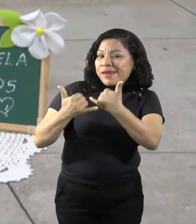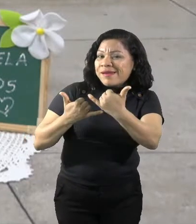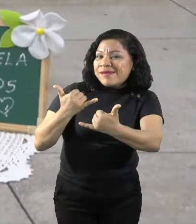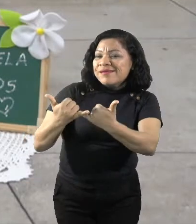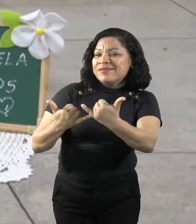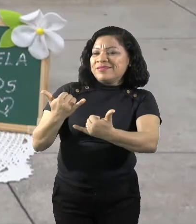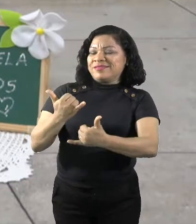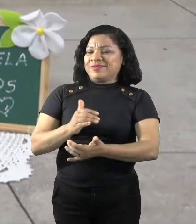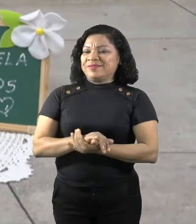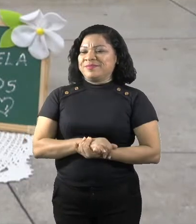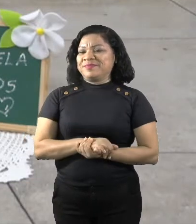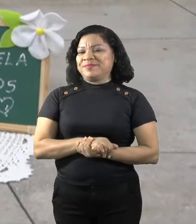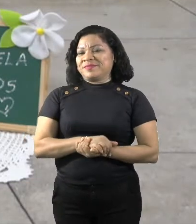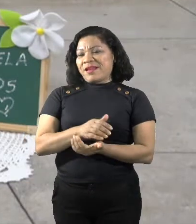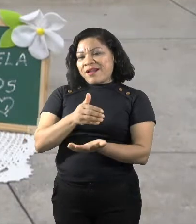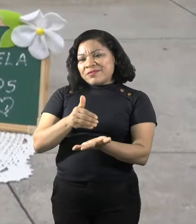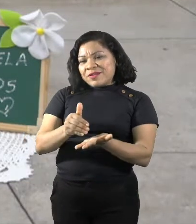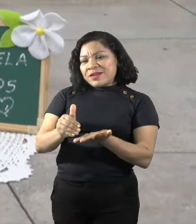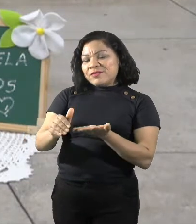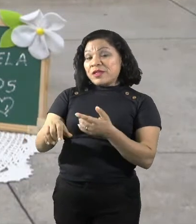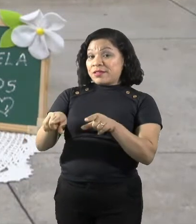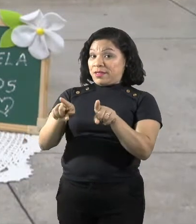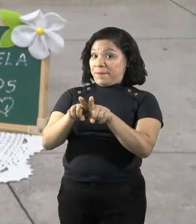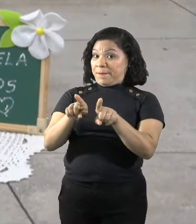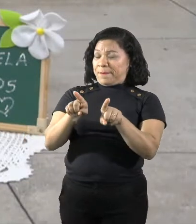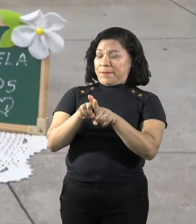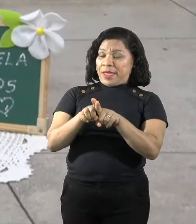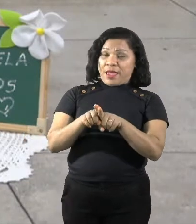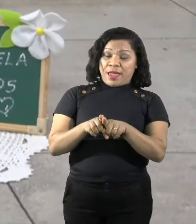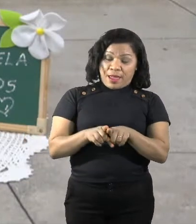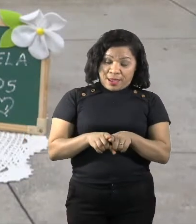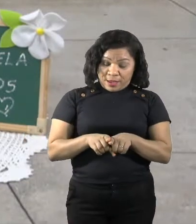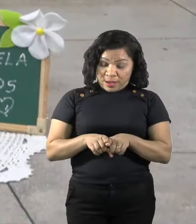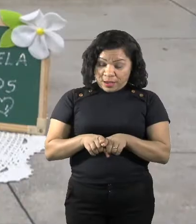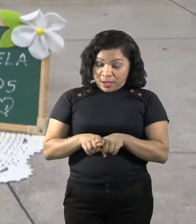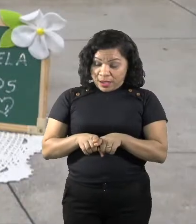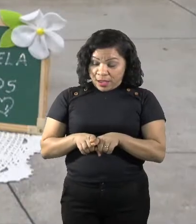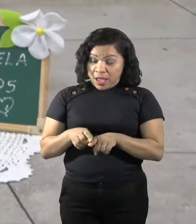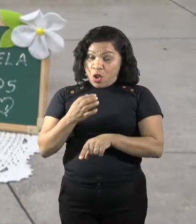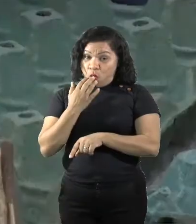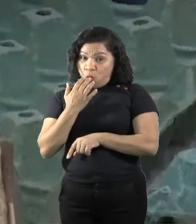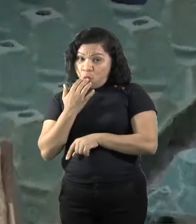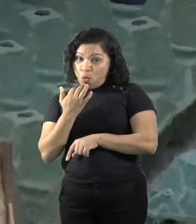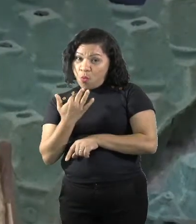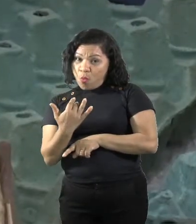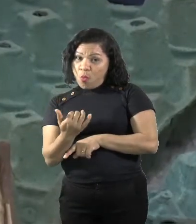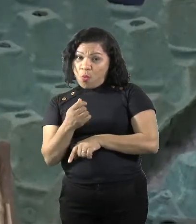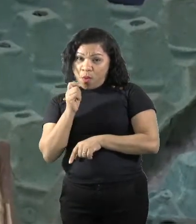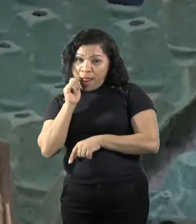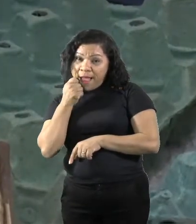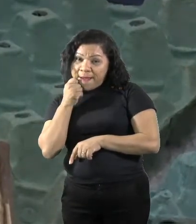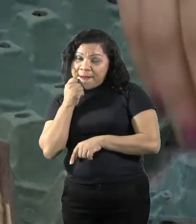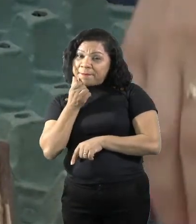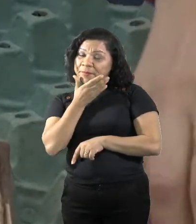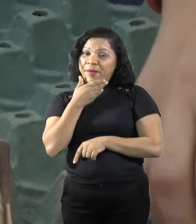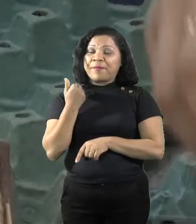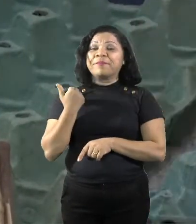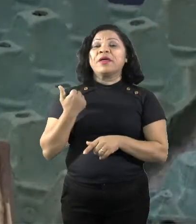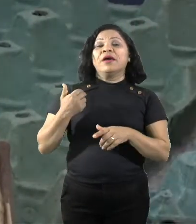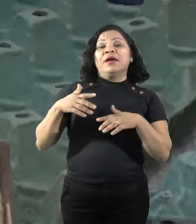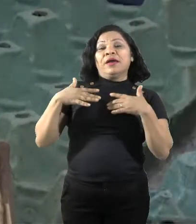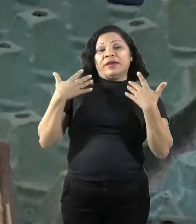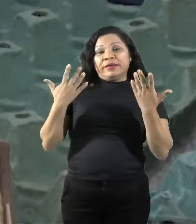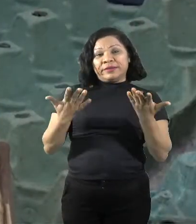vai colocar o lápis de cor. Quando tiver bastante objetos, lógico que o seu bebê